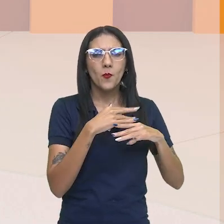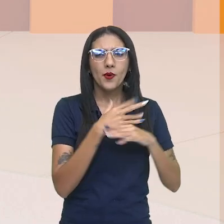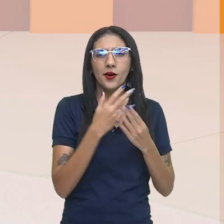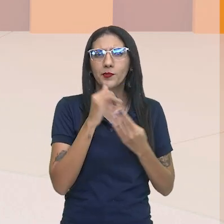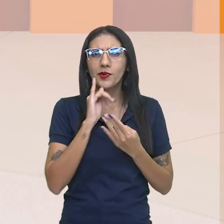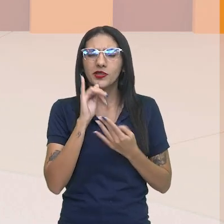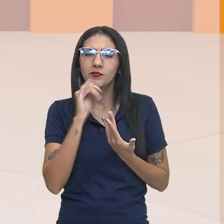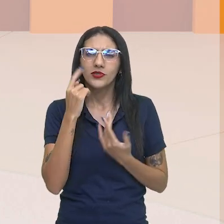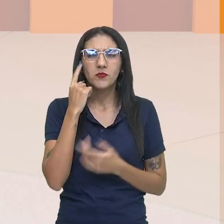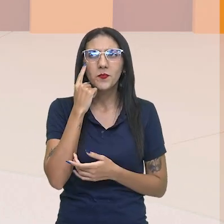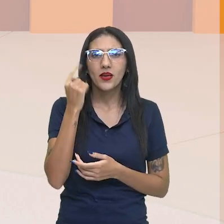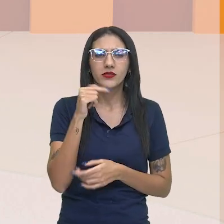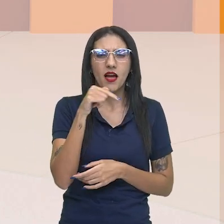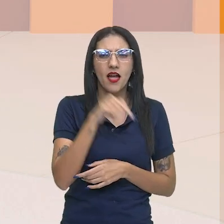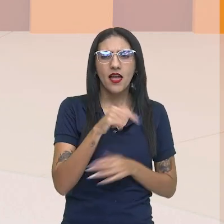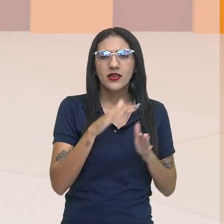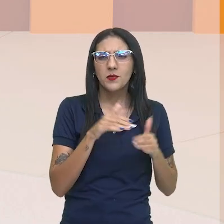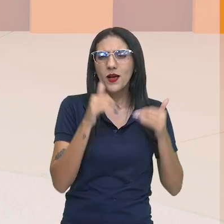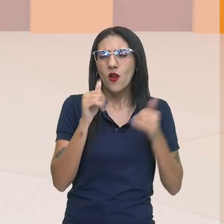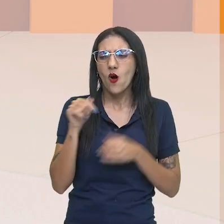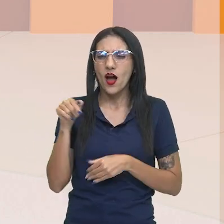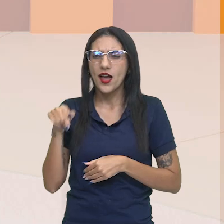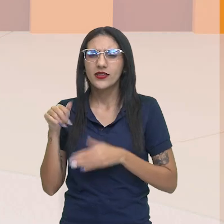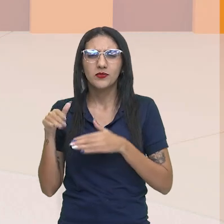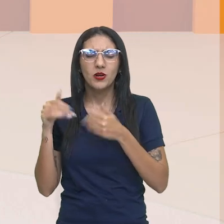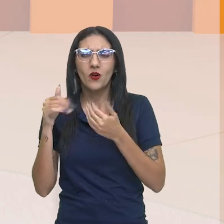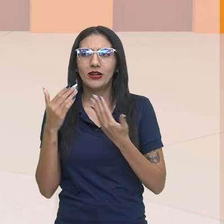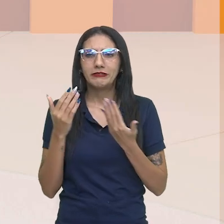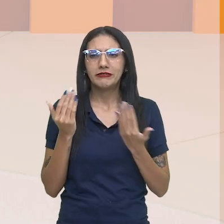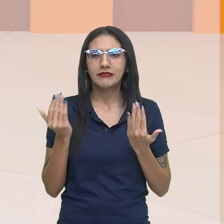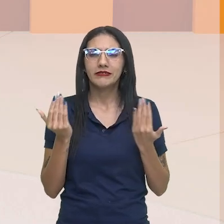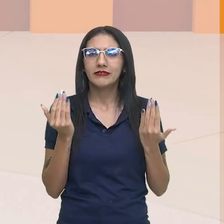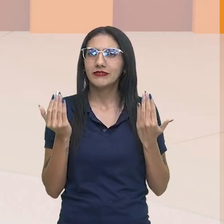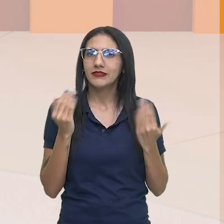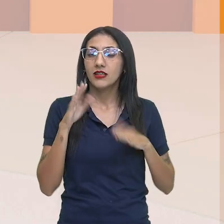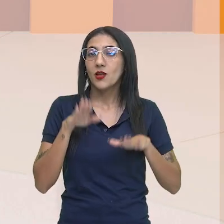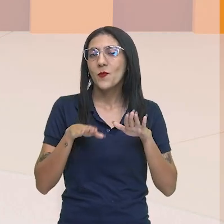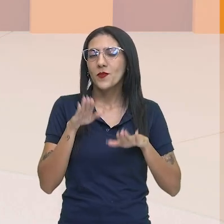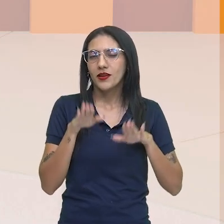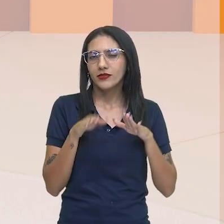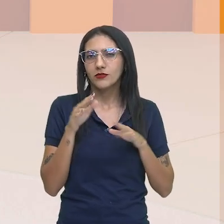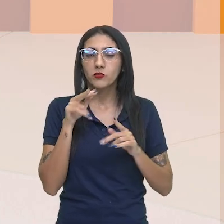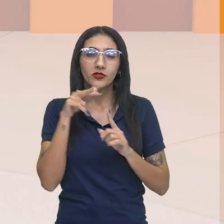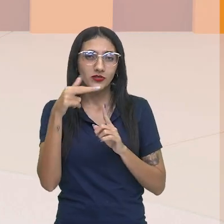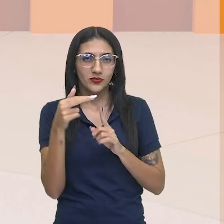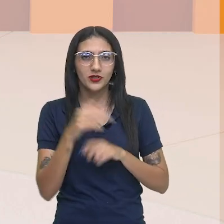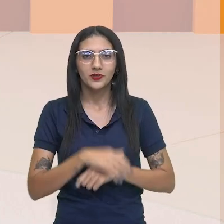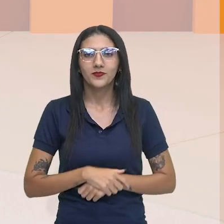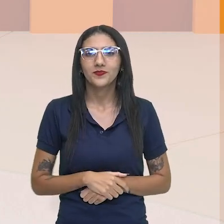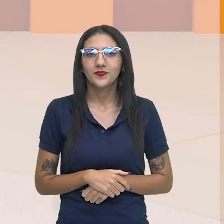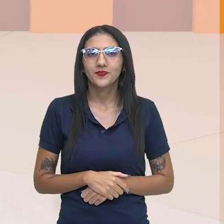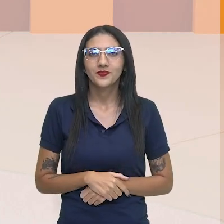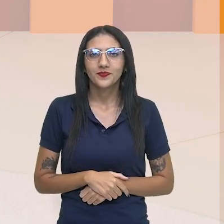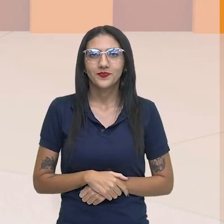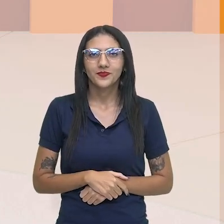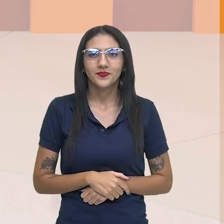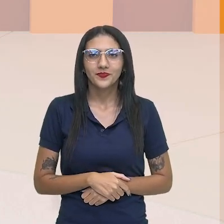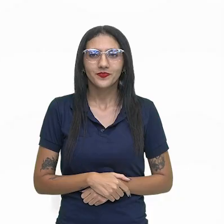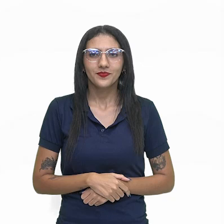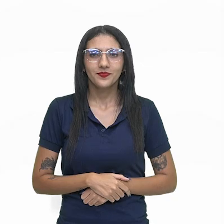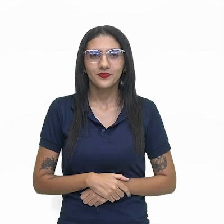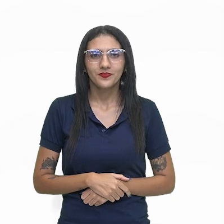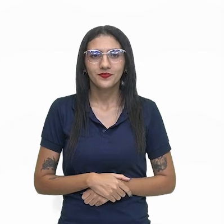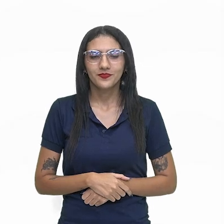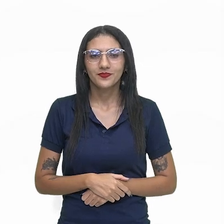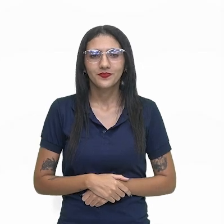uma coisa é melhor do que a outra, né? Dependendo das preferências da pessoa, é realmente, né? Vamos começar verificando essa primeira